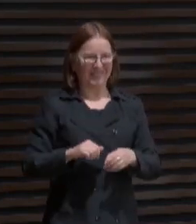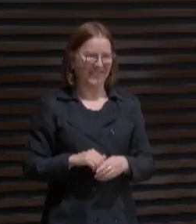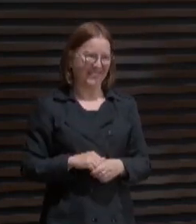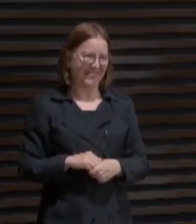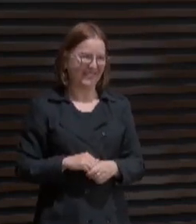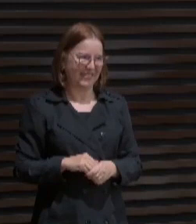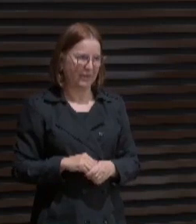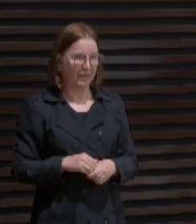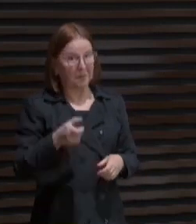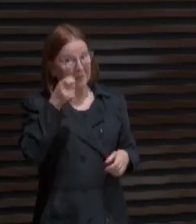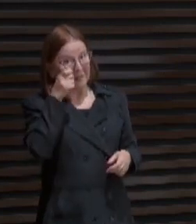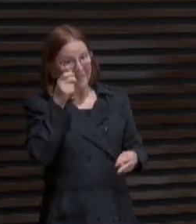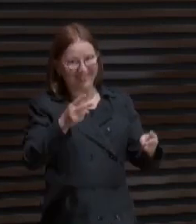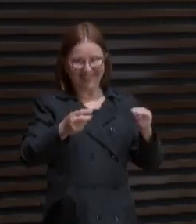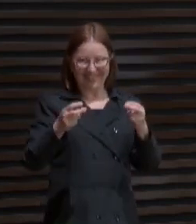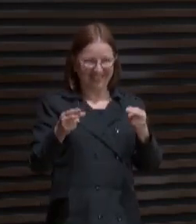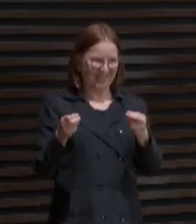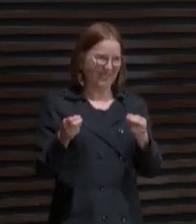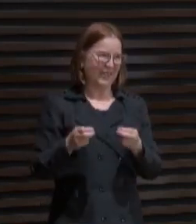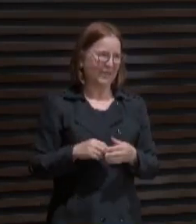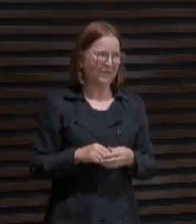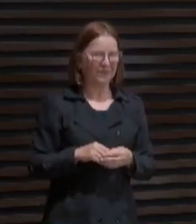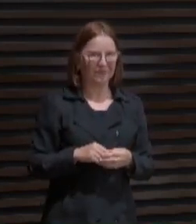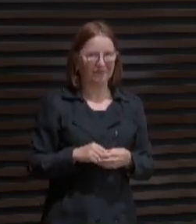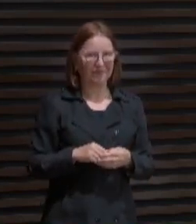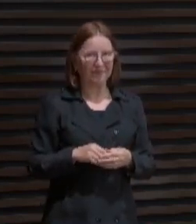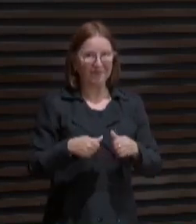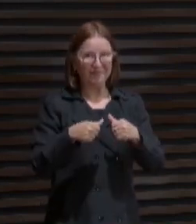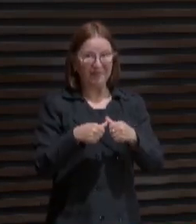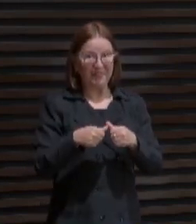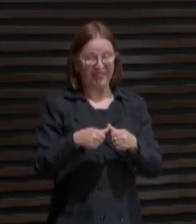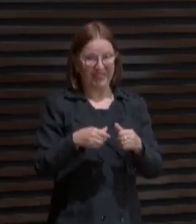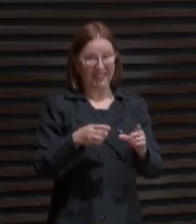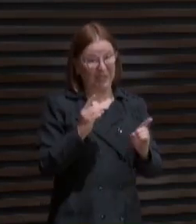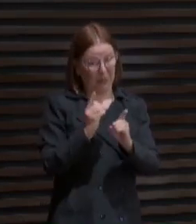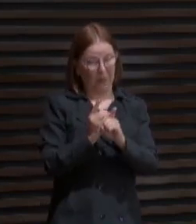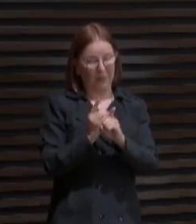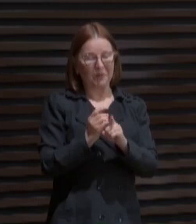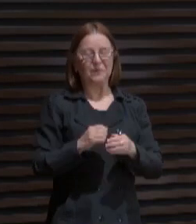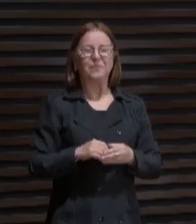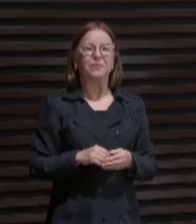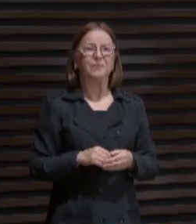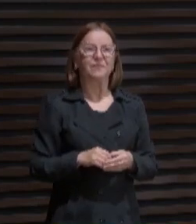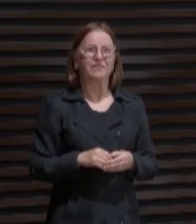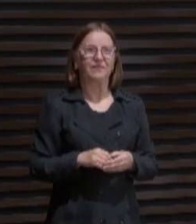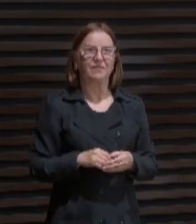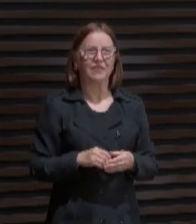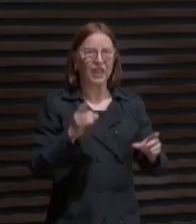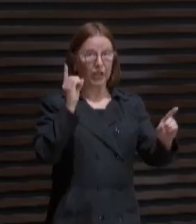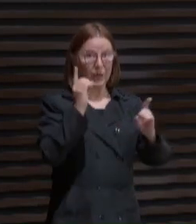E é interessante observar que, nesses encontros, vamos lá, encontros com